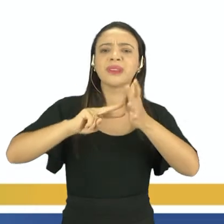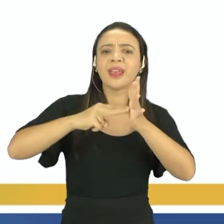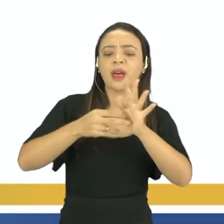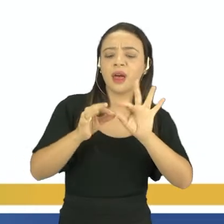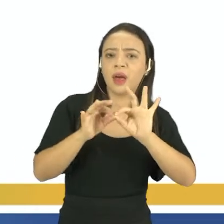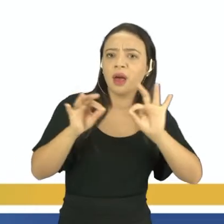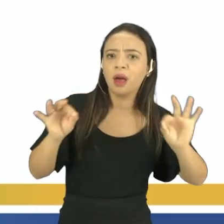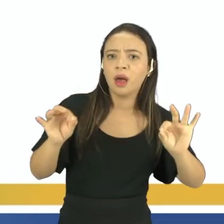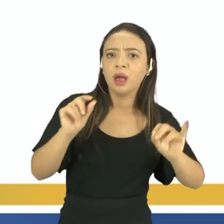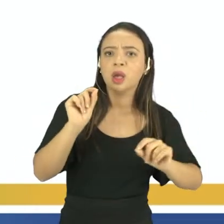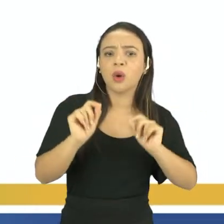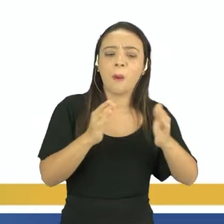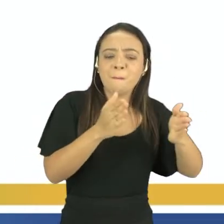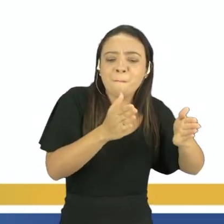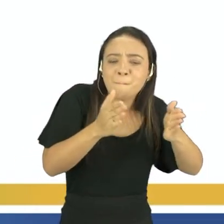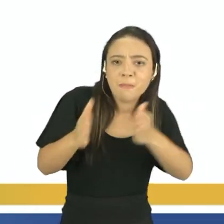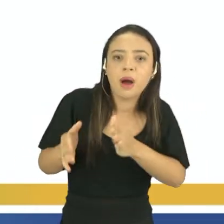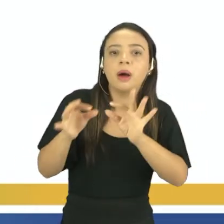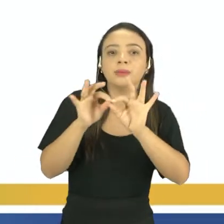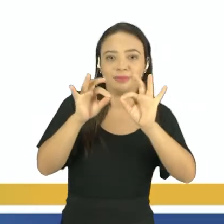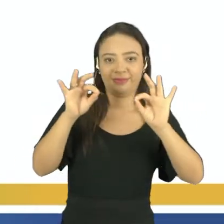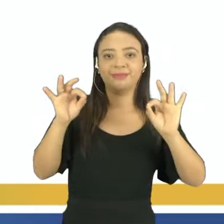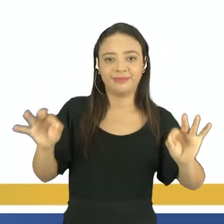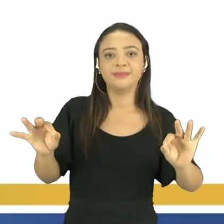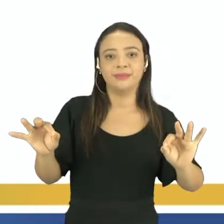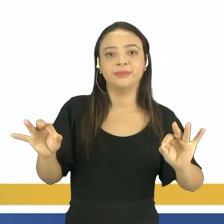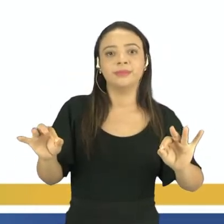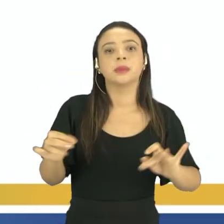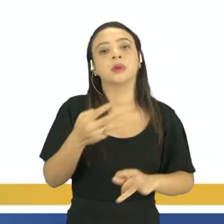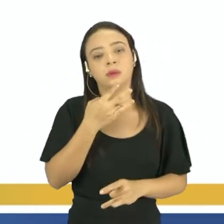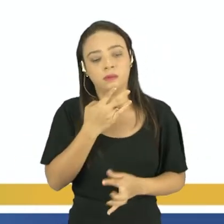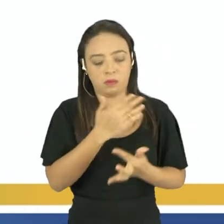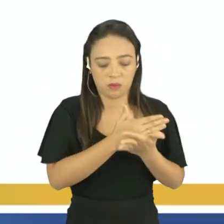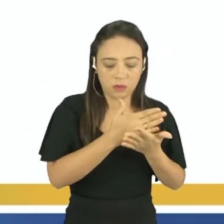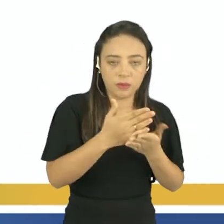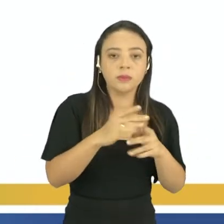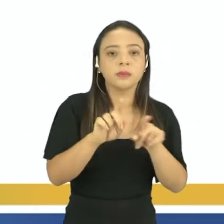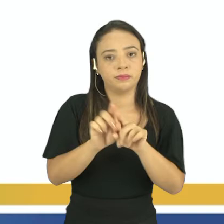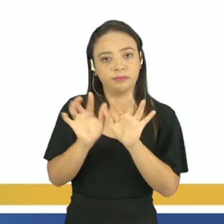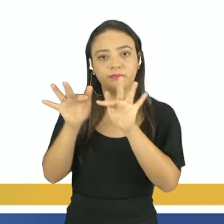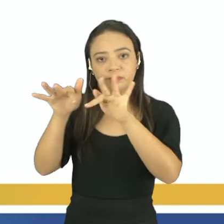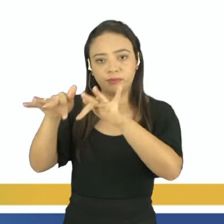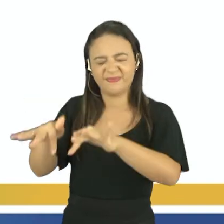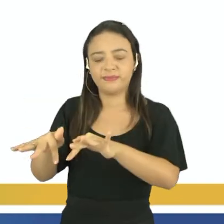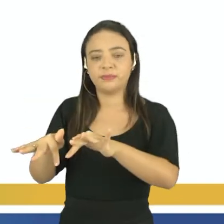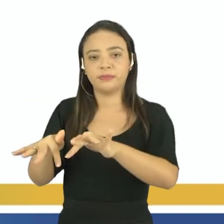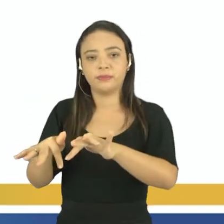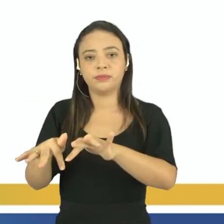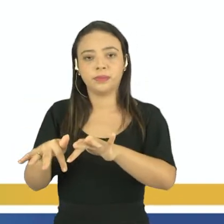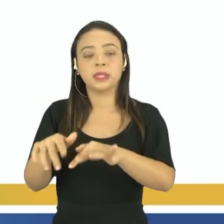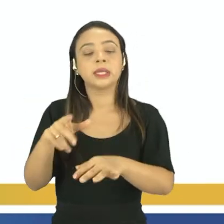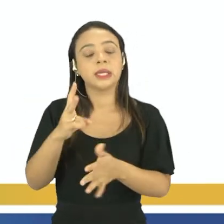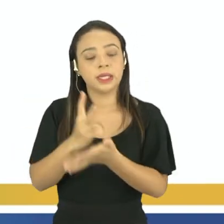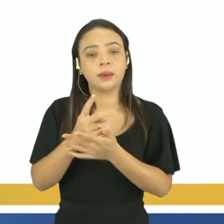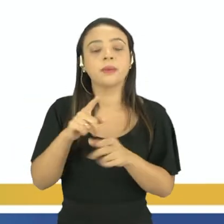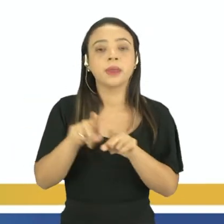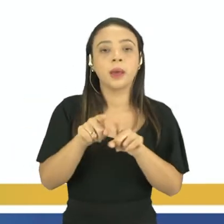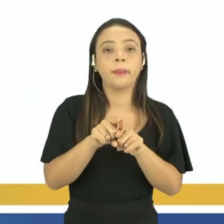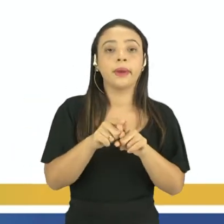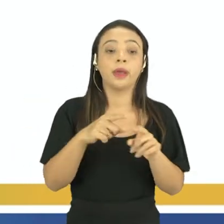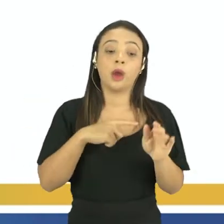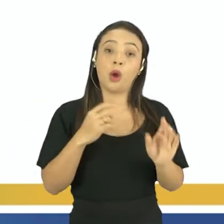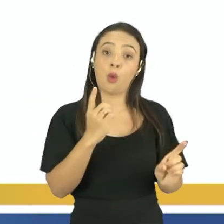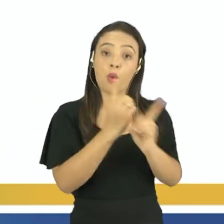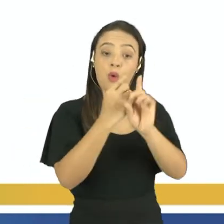Que é como se fosse um pedaço de reta aí, que a gente conhece seu início e seu fim, e que passa pelo ponto médio desse